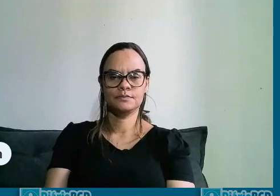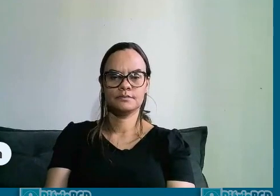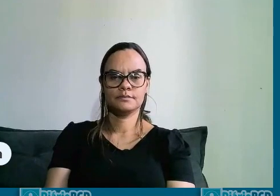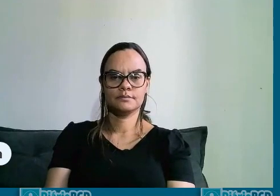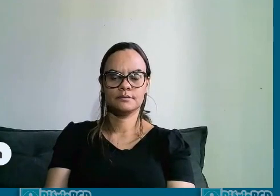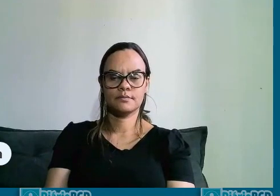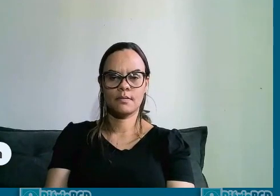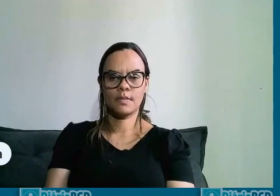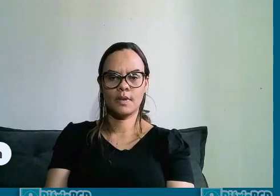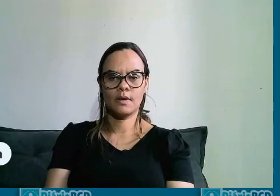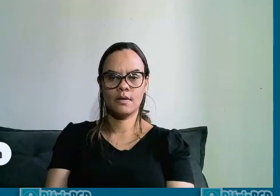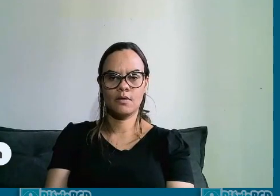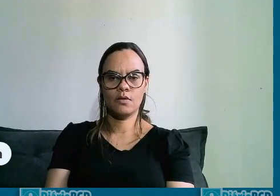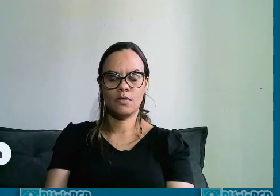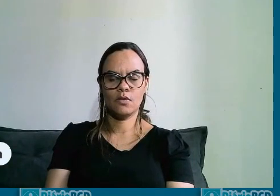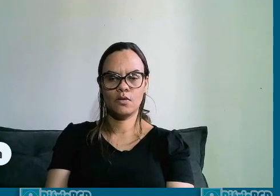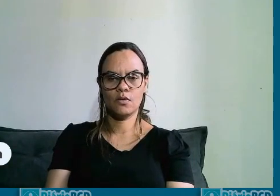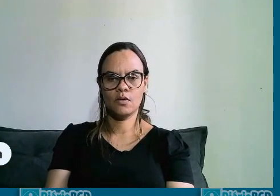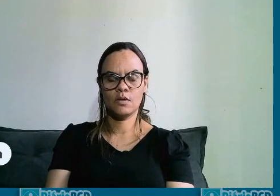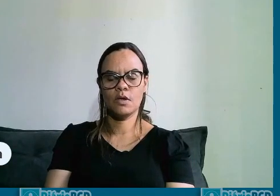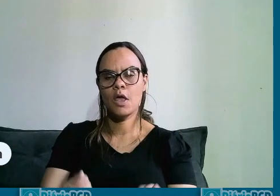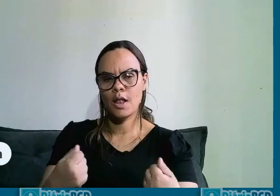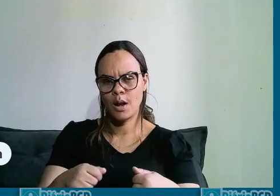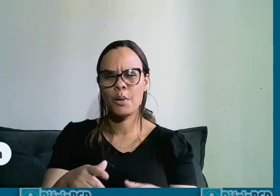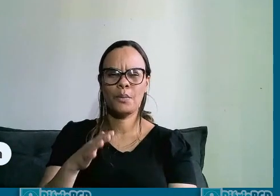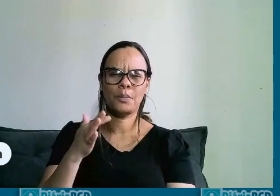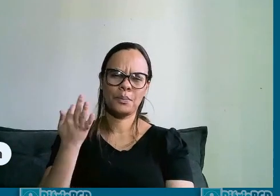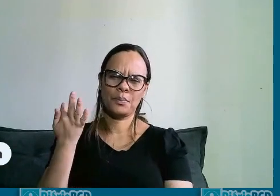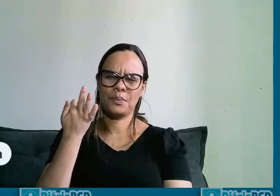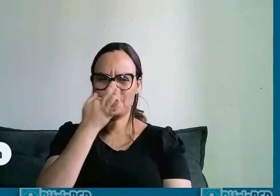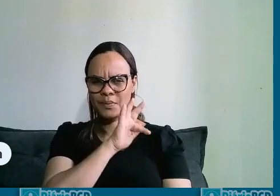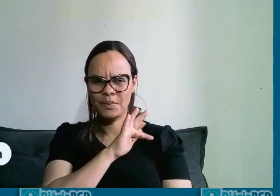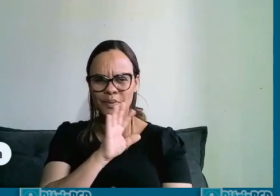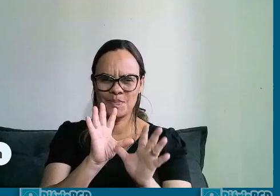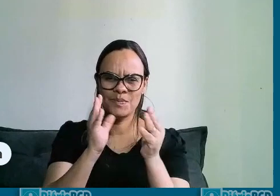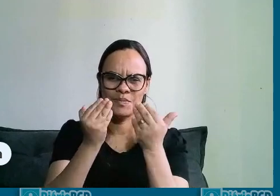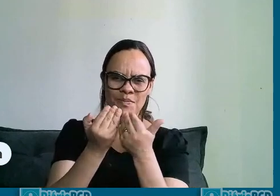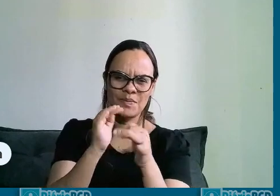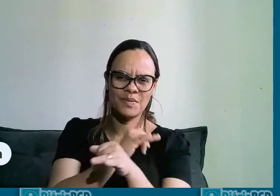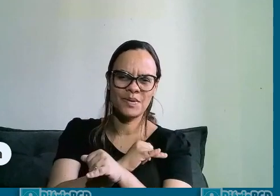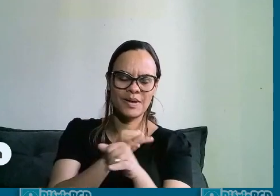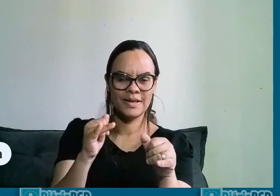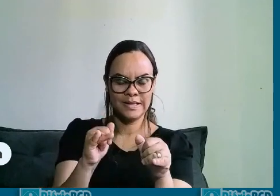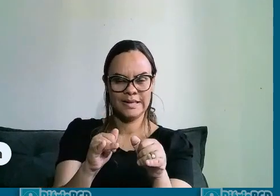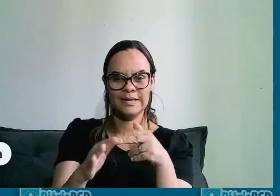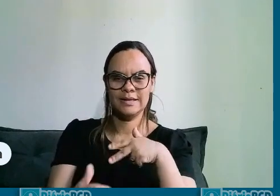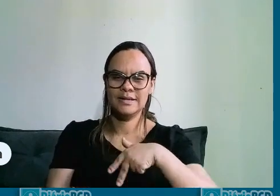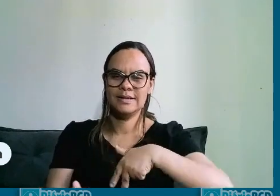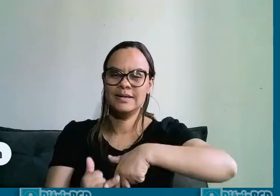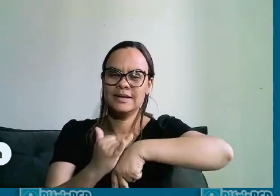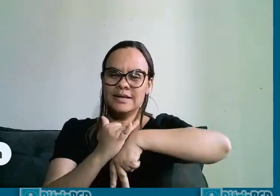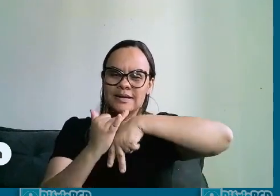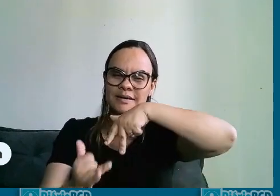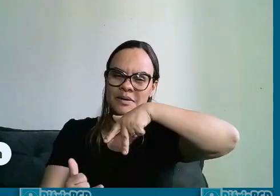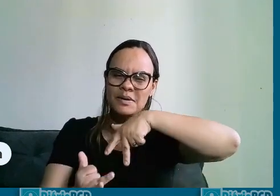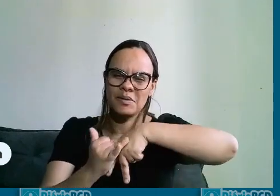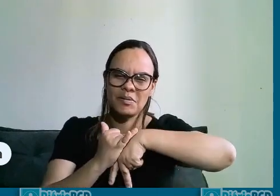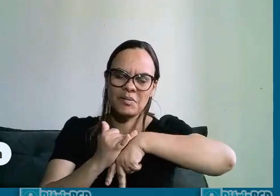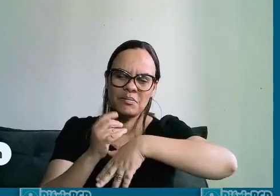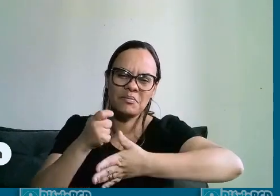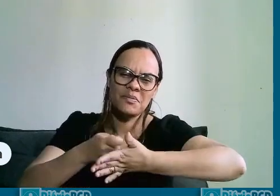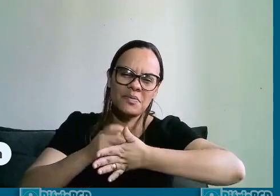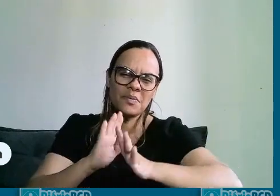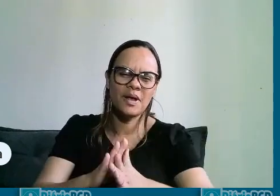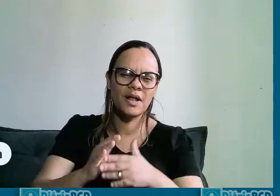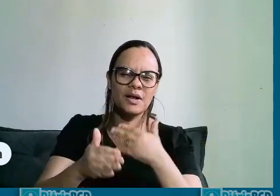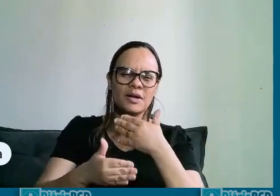no atual estágio, é claro que a equipe médica divulga parte daquilo que o paciente, né, está enfrentando, mas